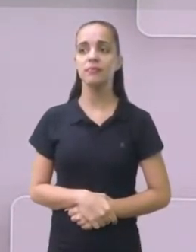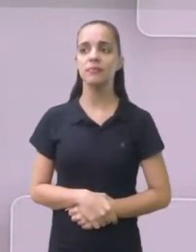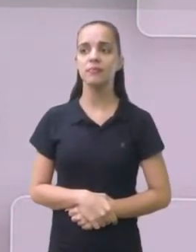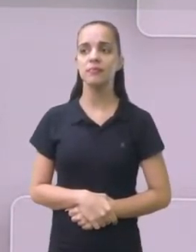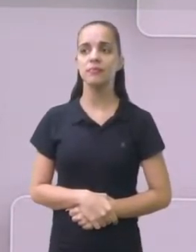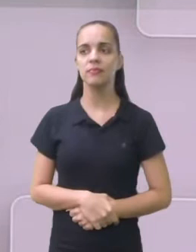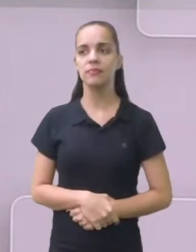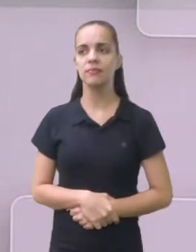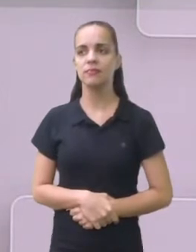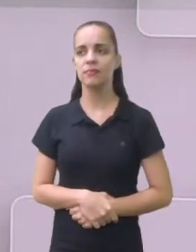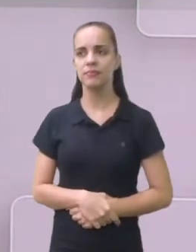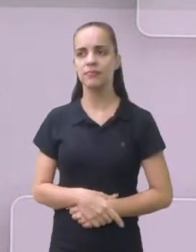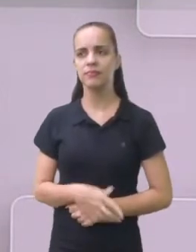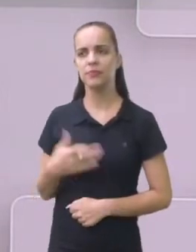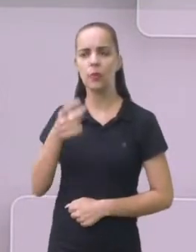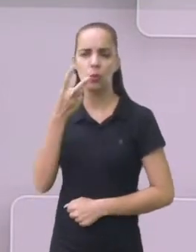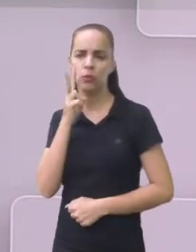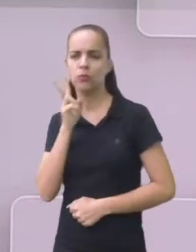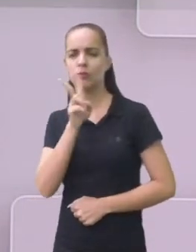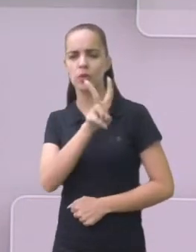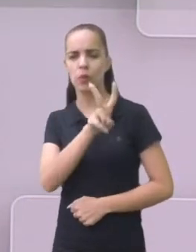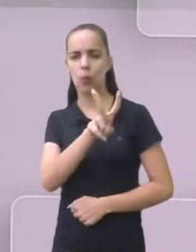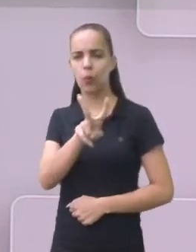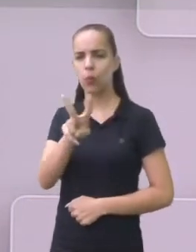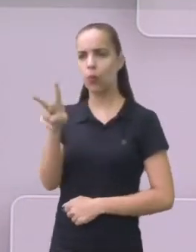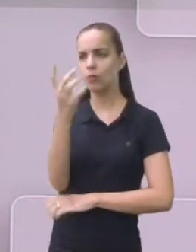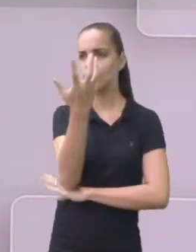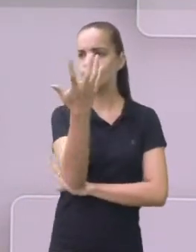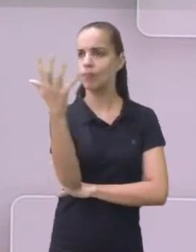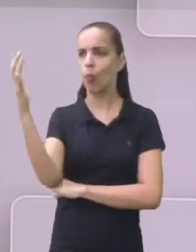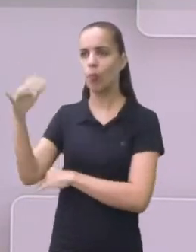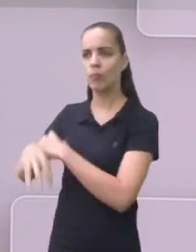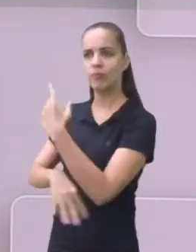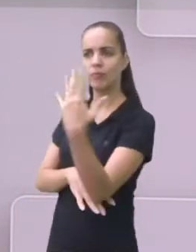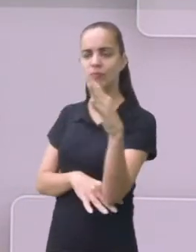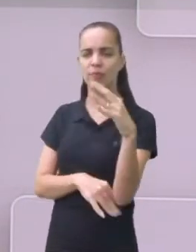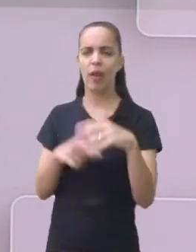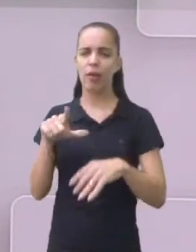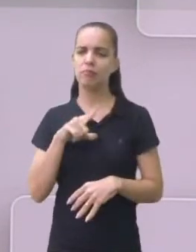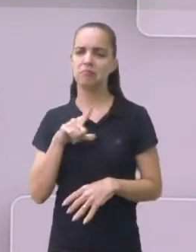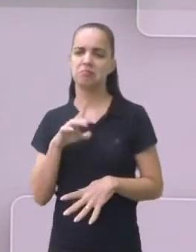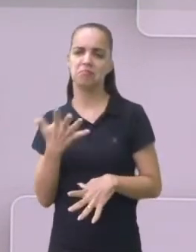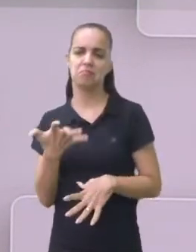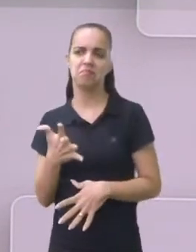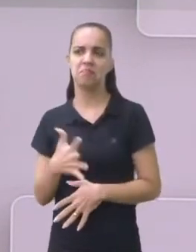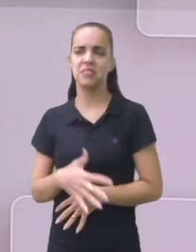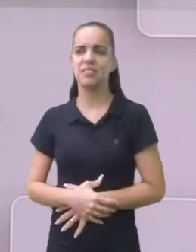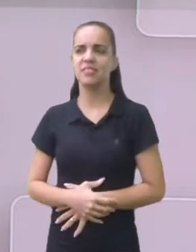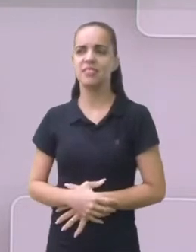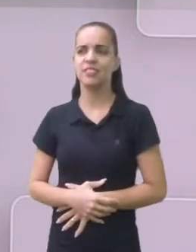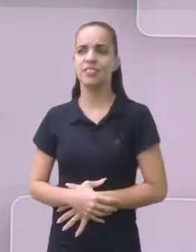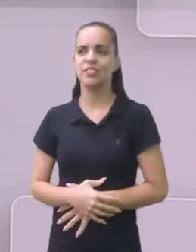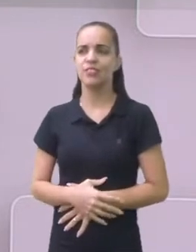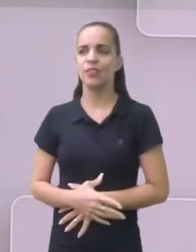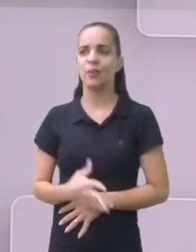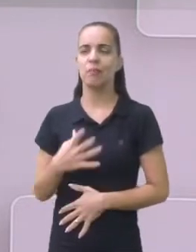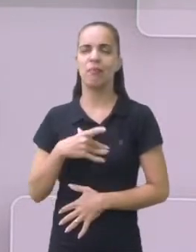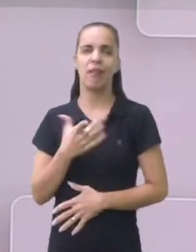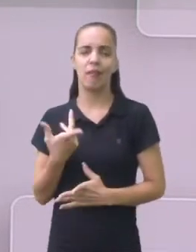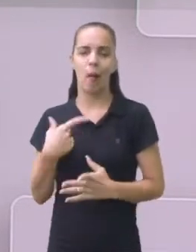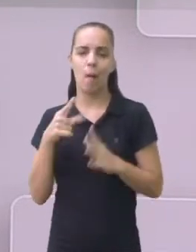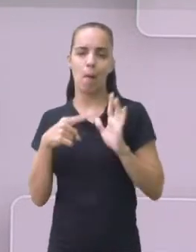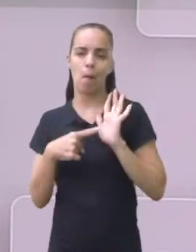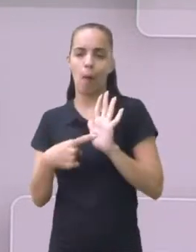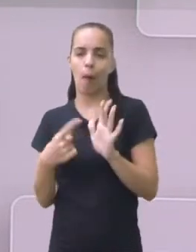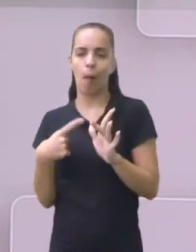Quando você olha para a natureza, existe um certo padrão de tamanho de